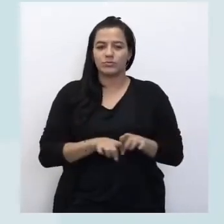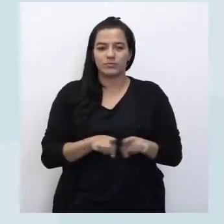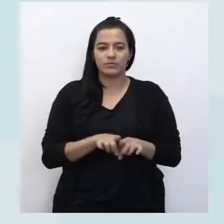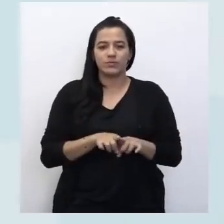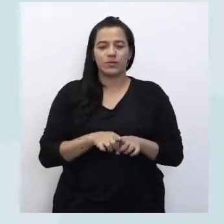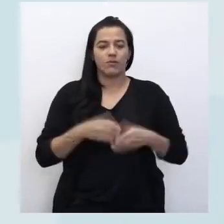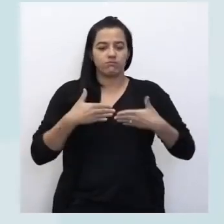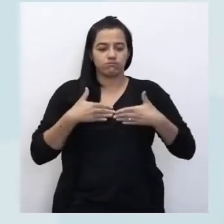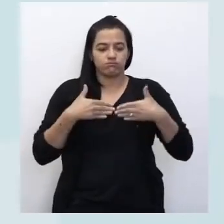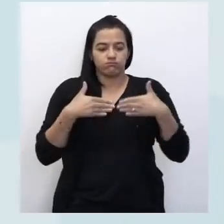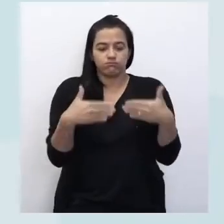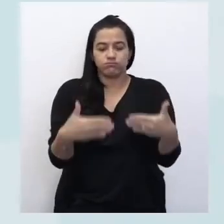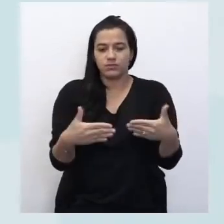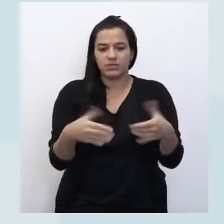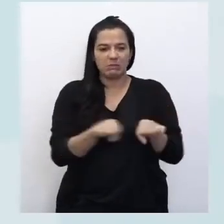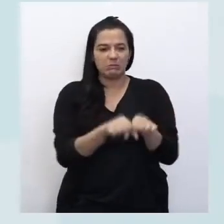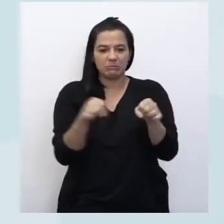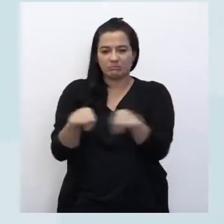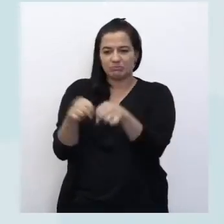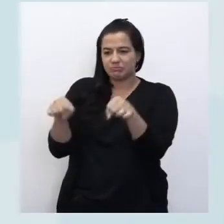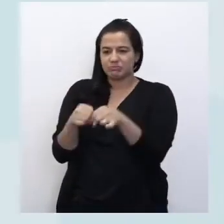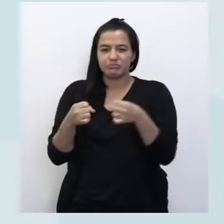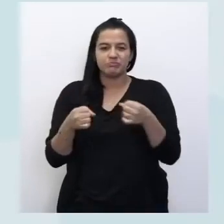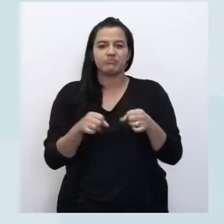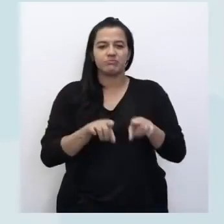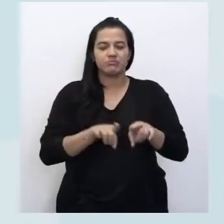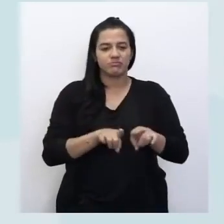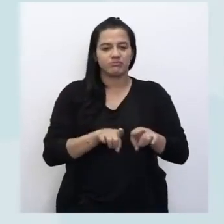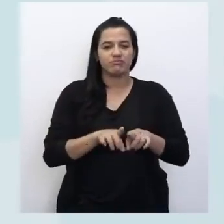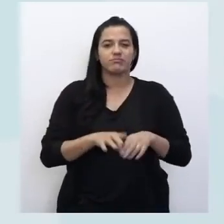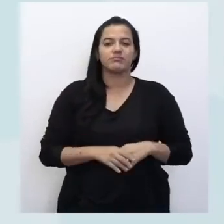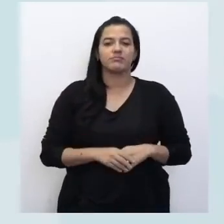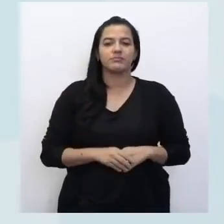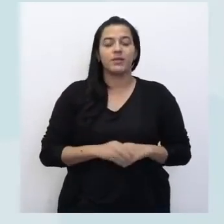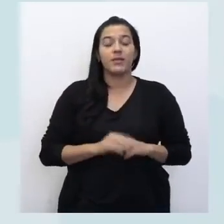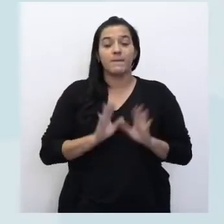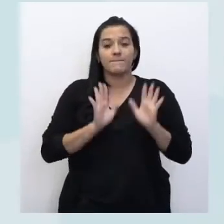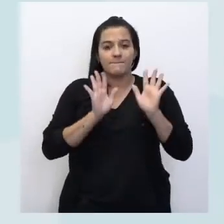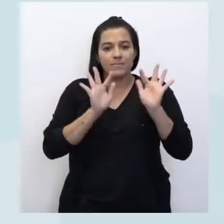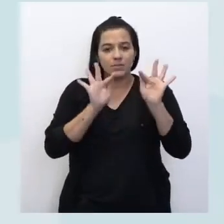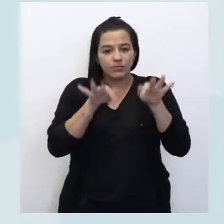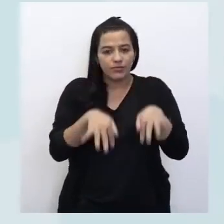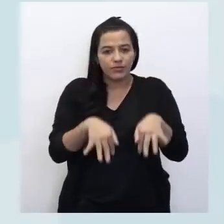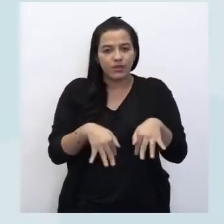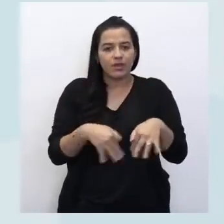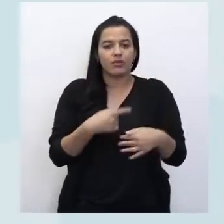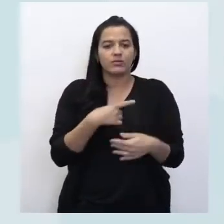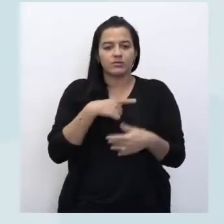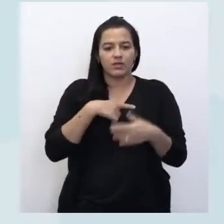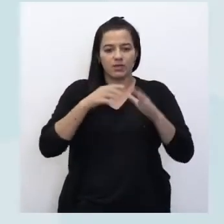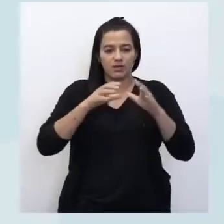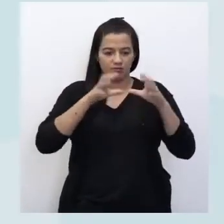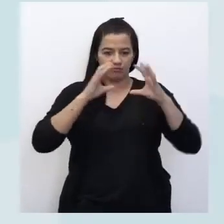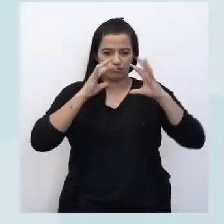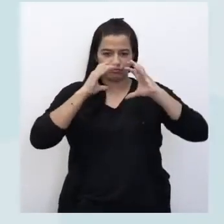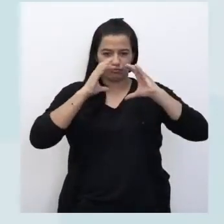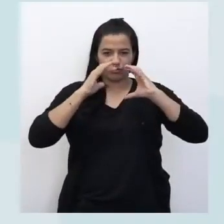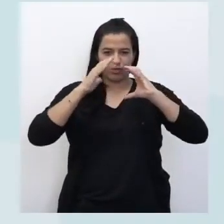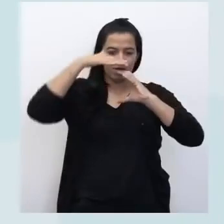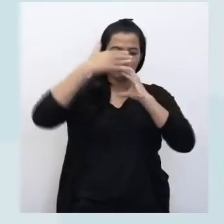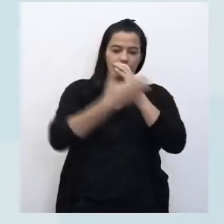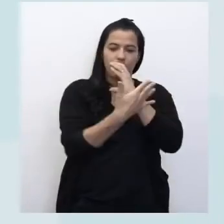impulsos autodestrutivos, enfim. E aí, mais para o final dessa cabeça, aparece aí